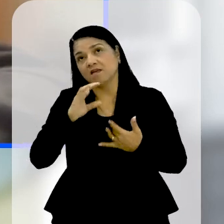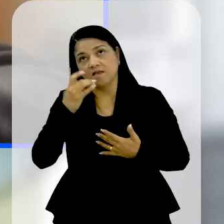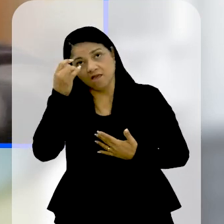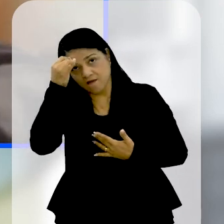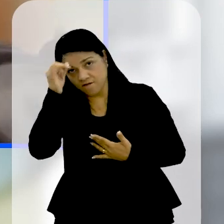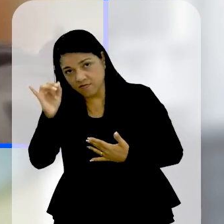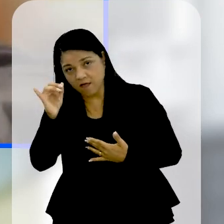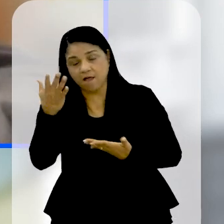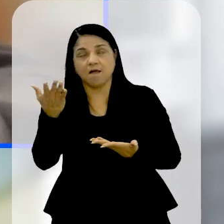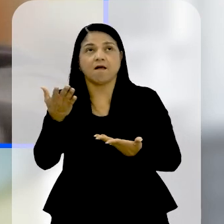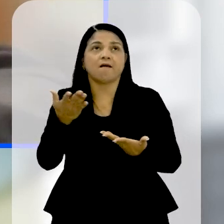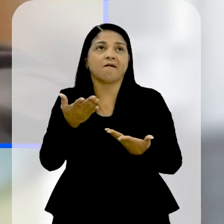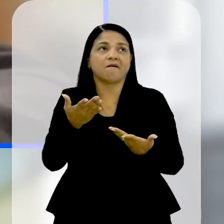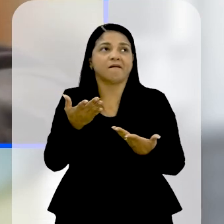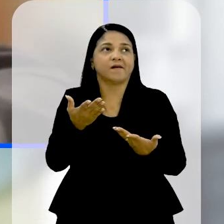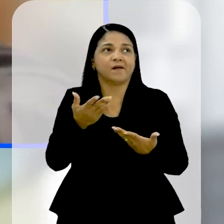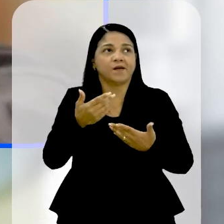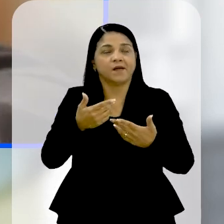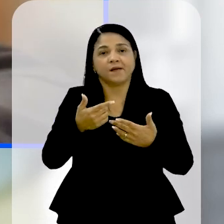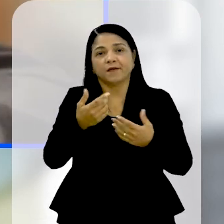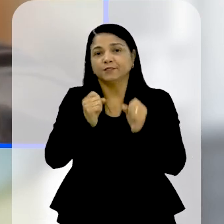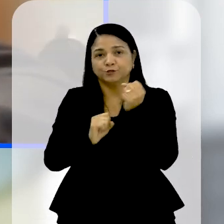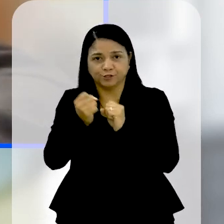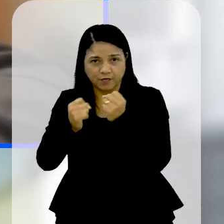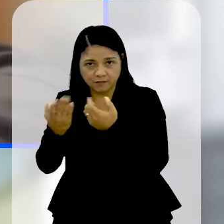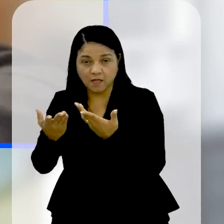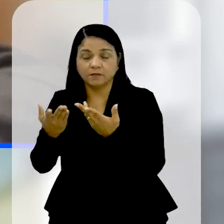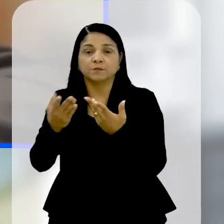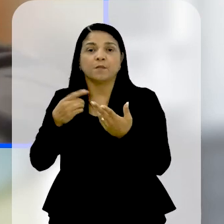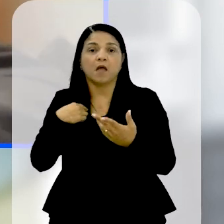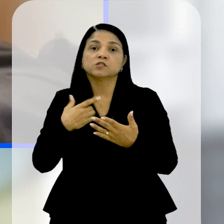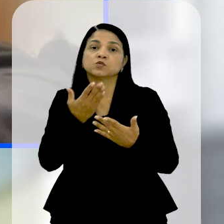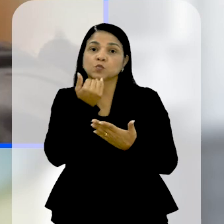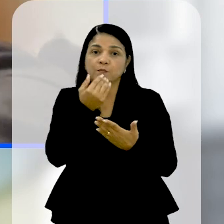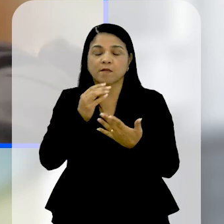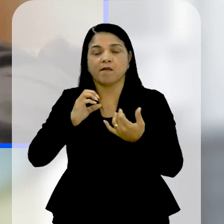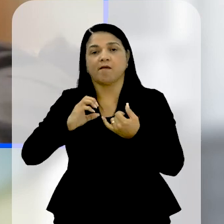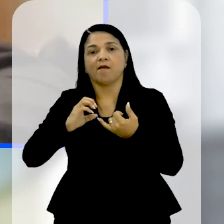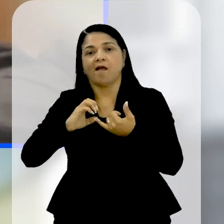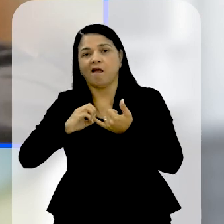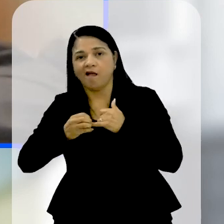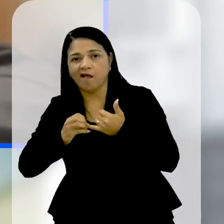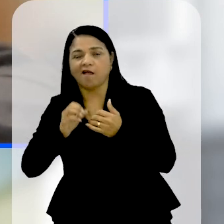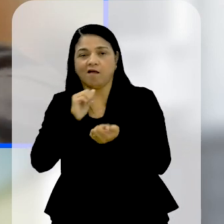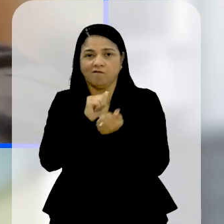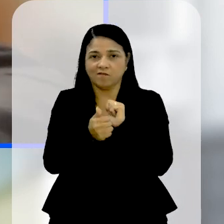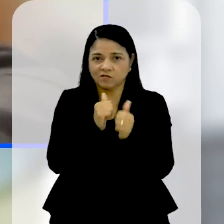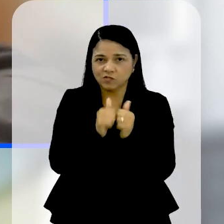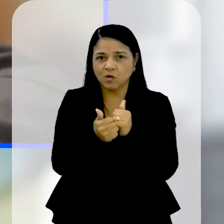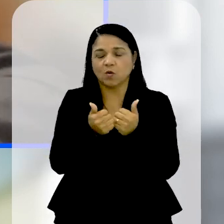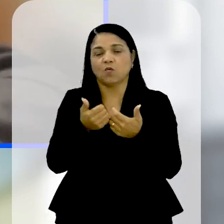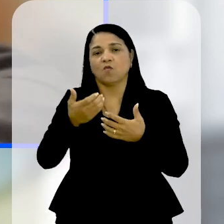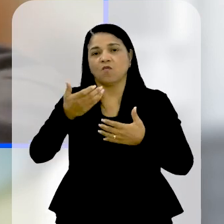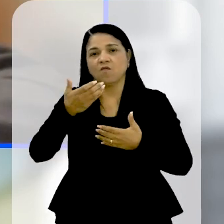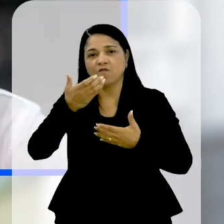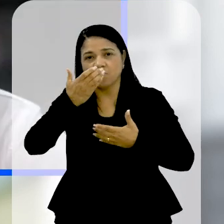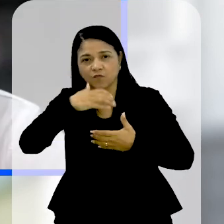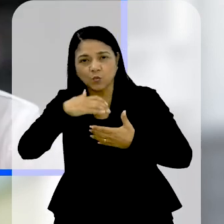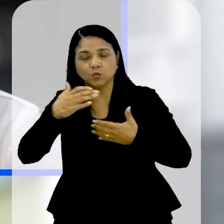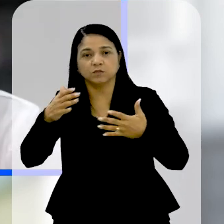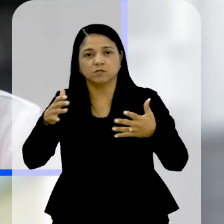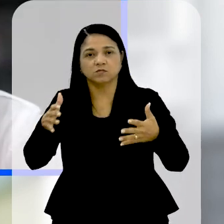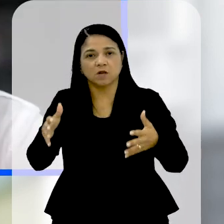feijão, legumes, carnes, ovos, enfim, tudo que a nossa bela e rica cultura brasileira já nos oferece